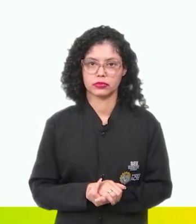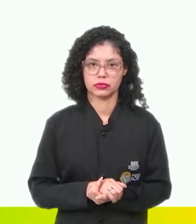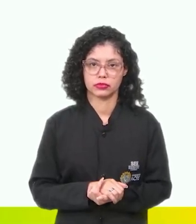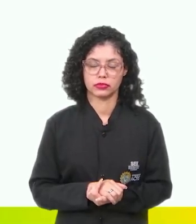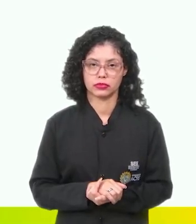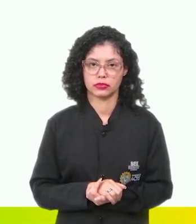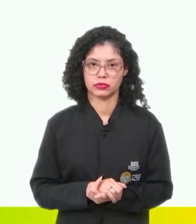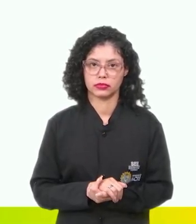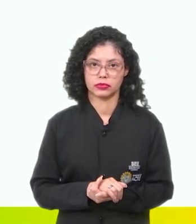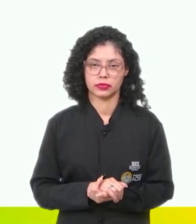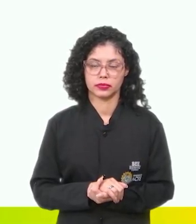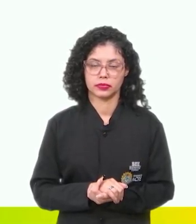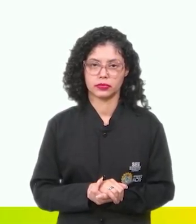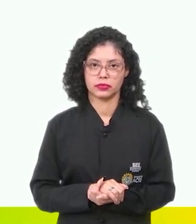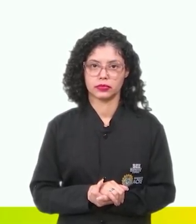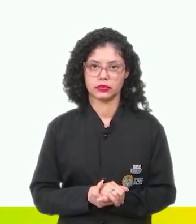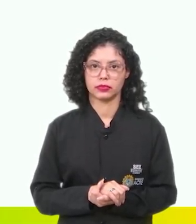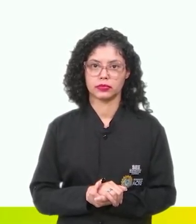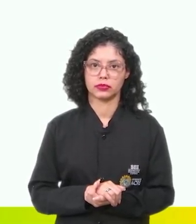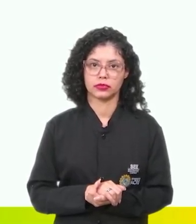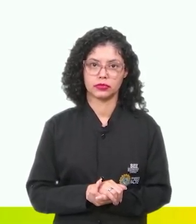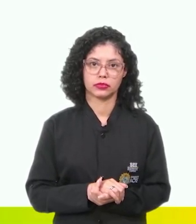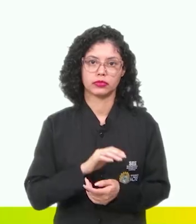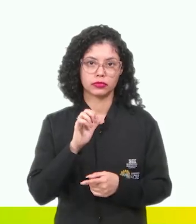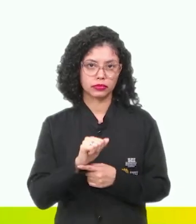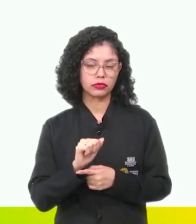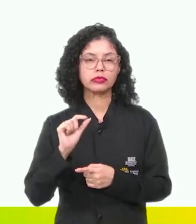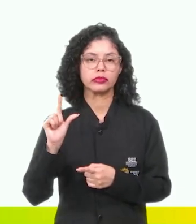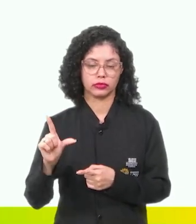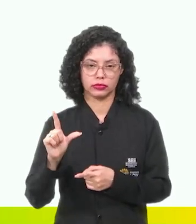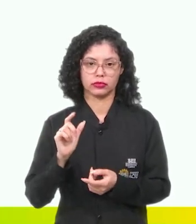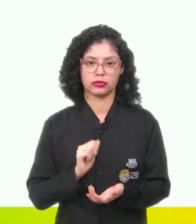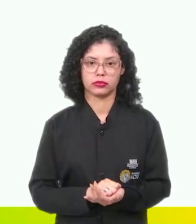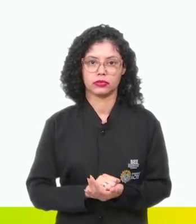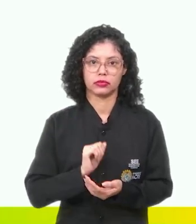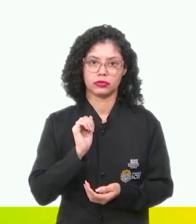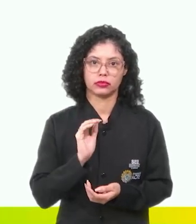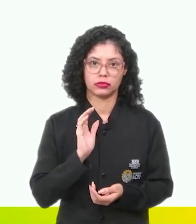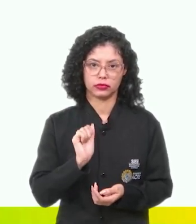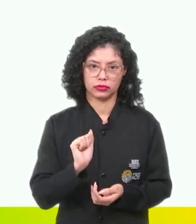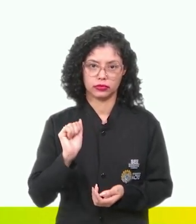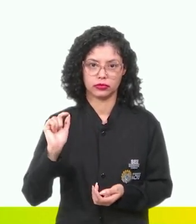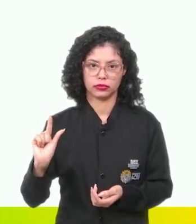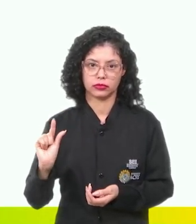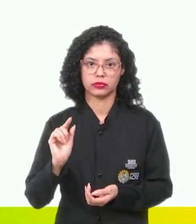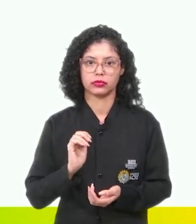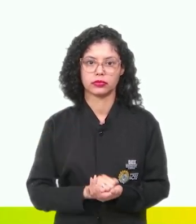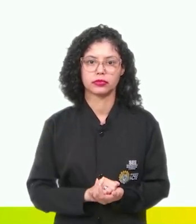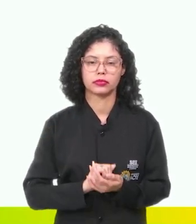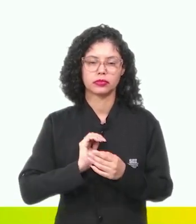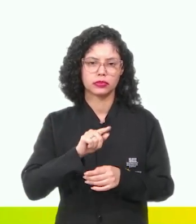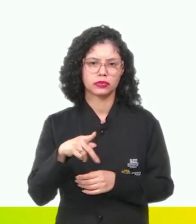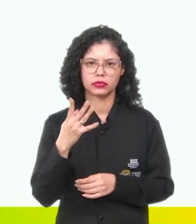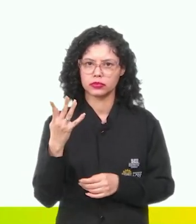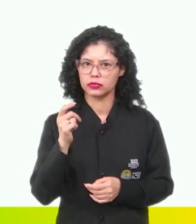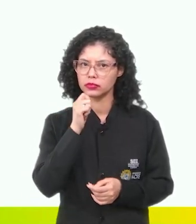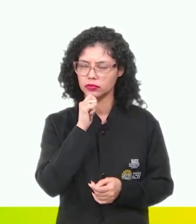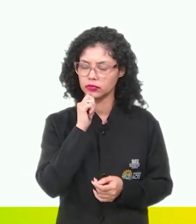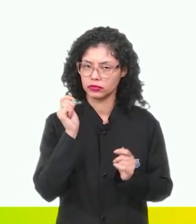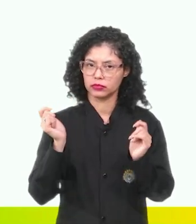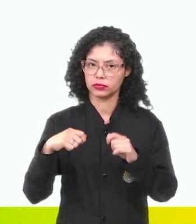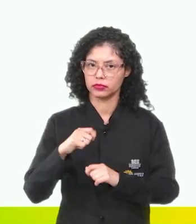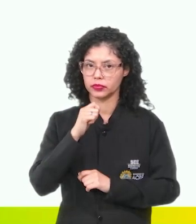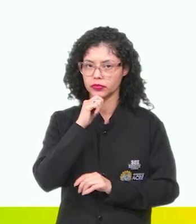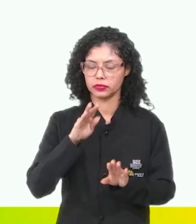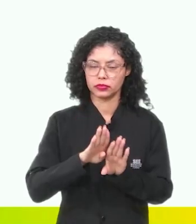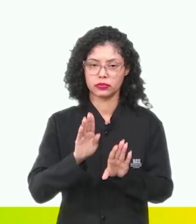azão, bezinho, azinho, bezão, azinho, bezinho. Quantos possíveis de